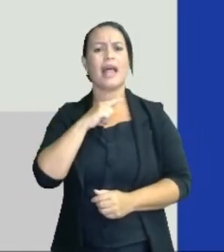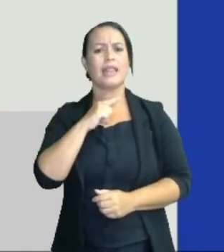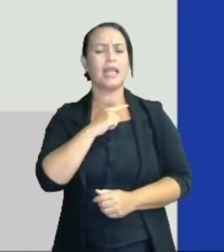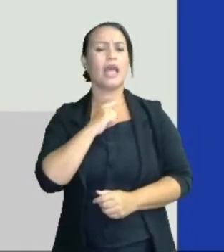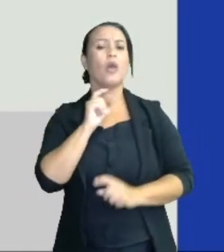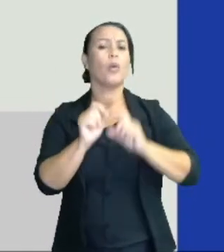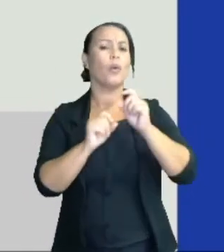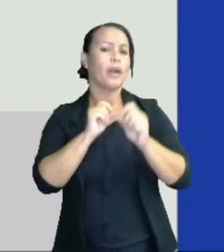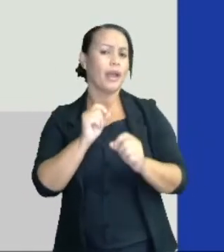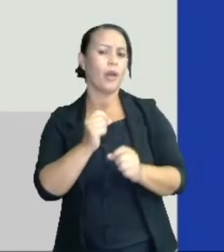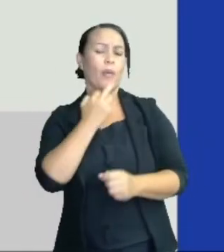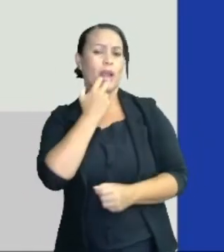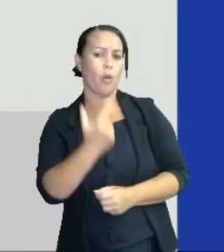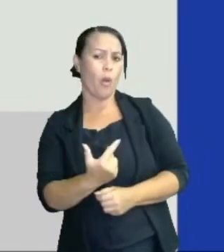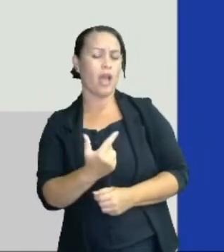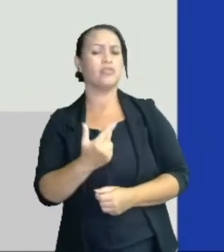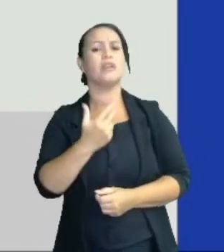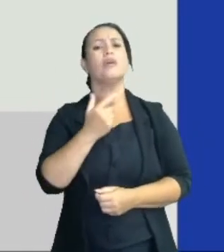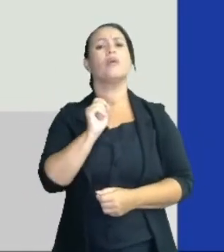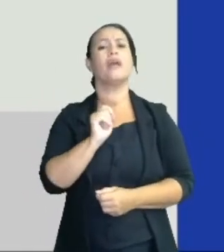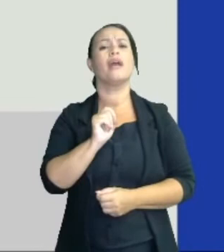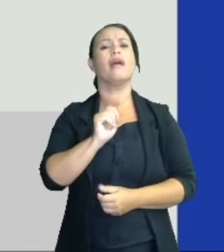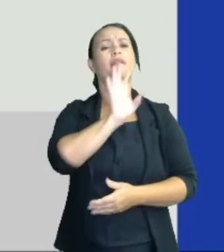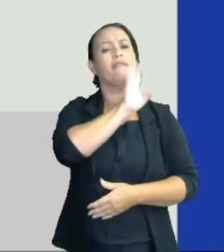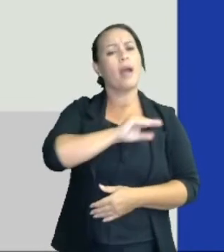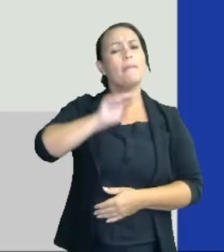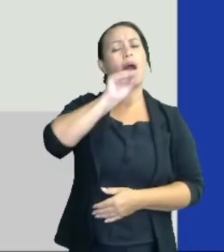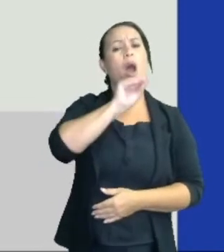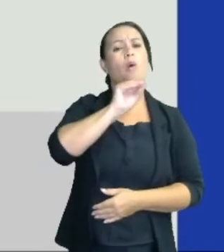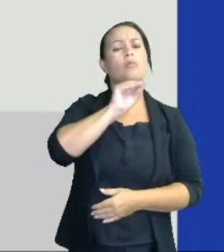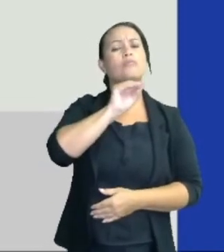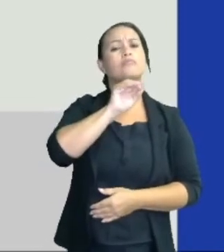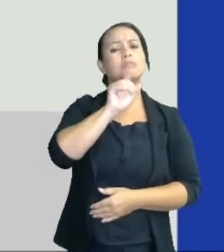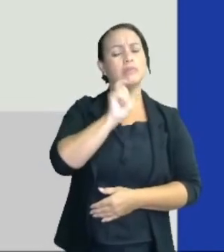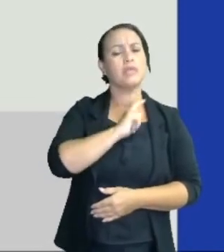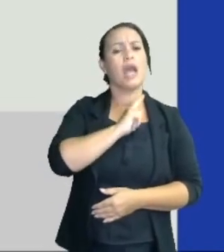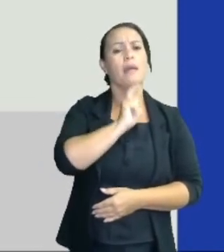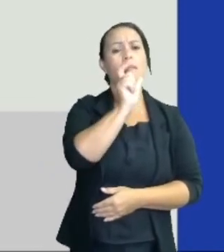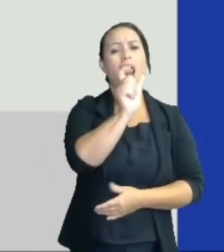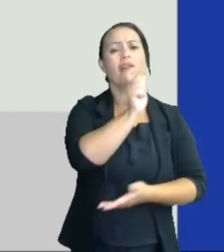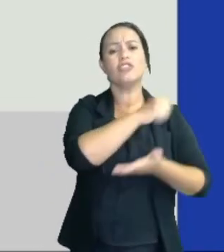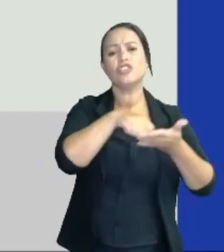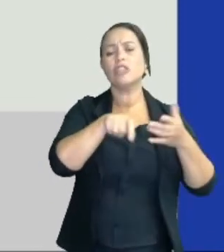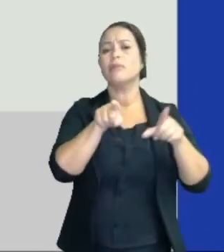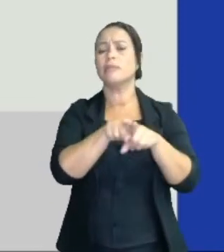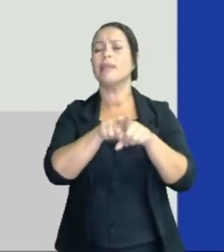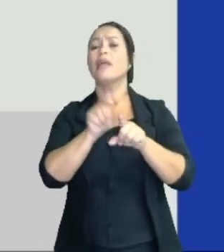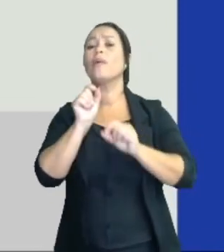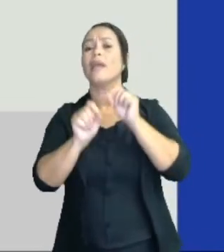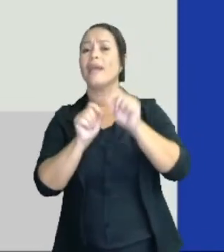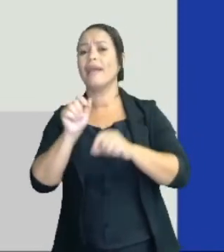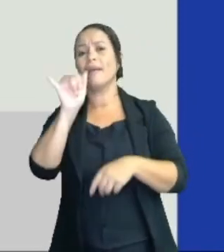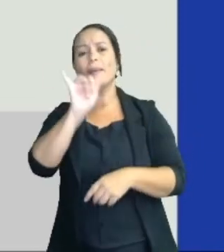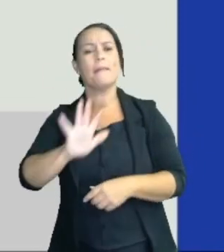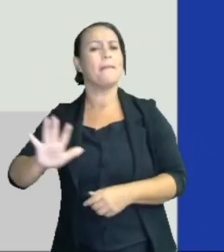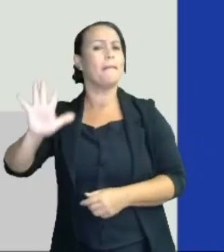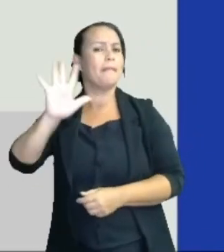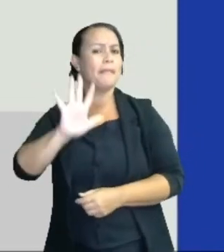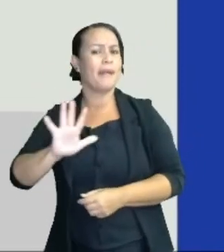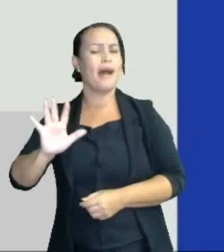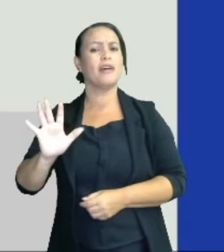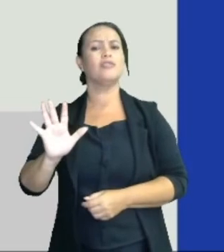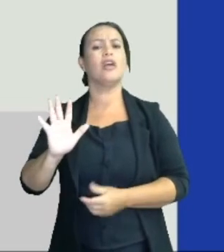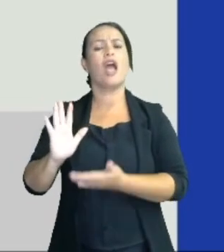linguagem verbal e não verbal. Ela tem palavras, tem escritas e ela também tem